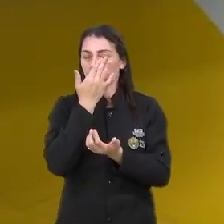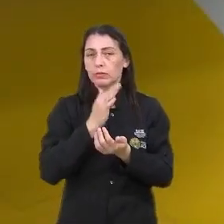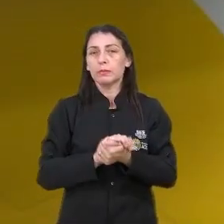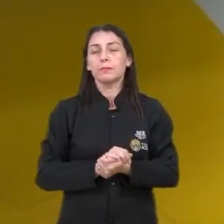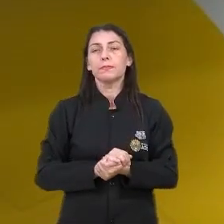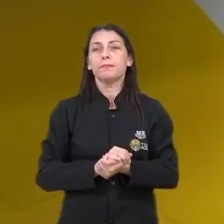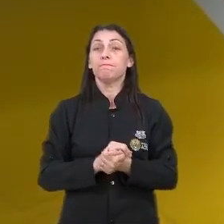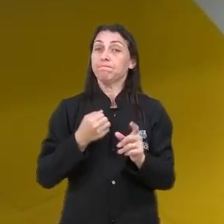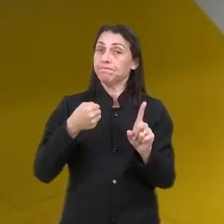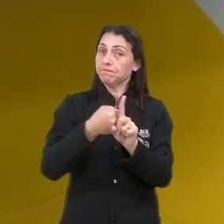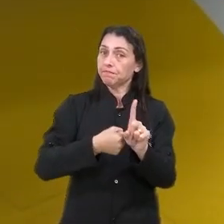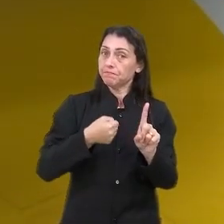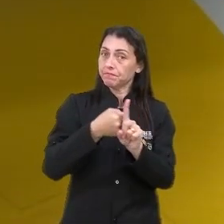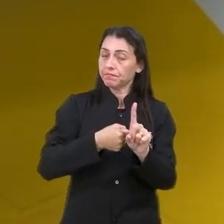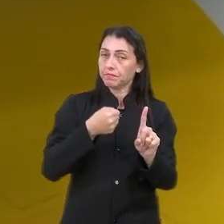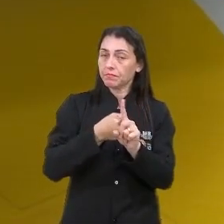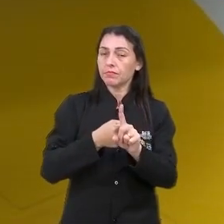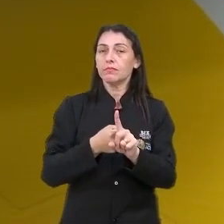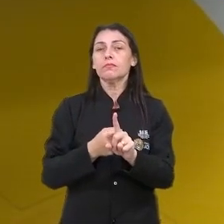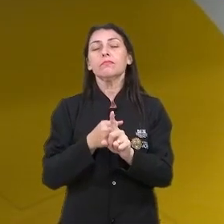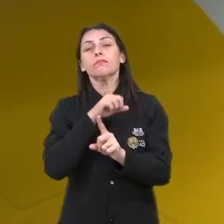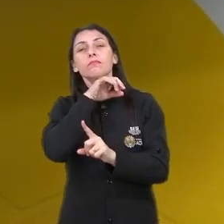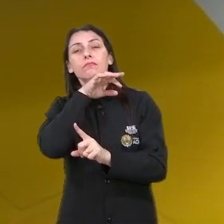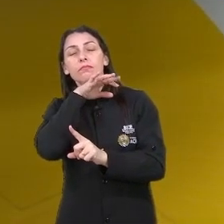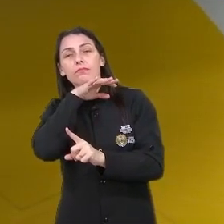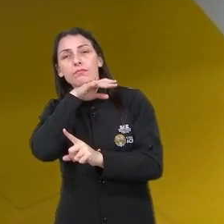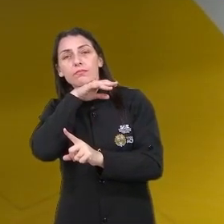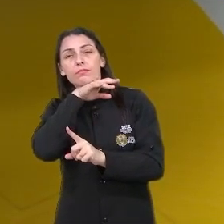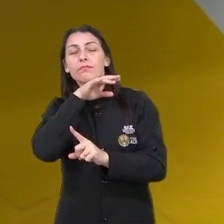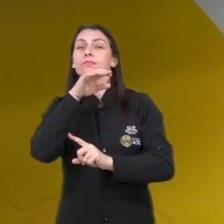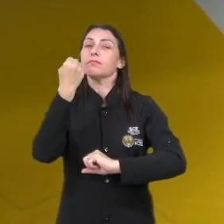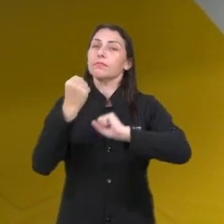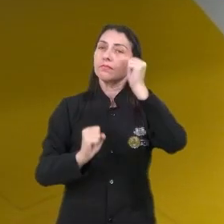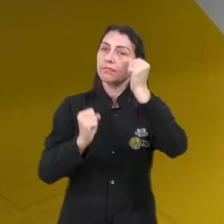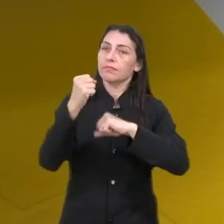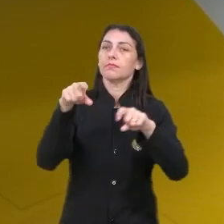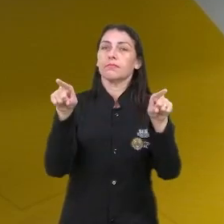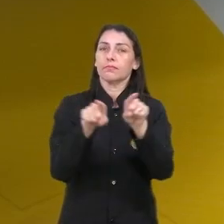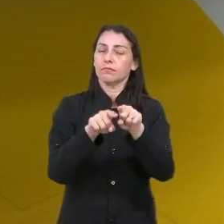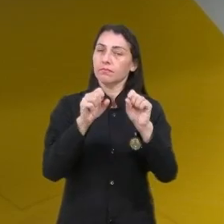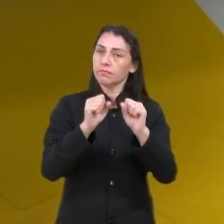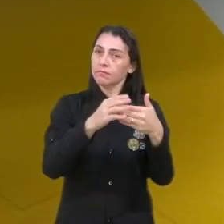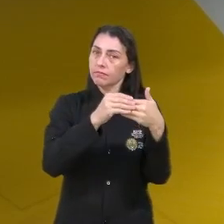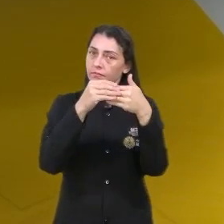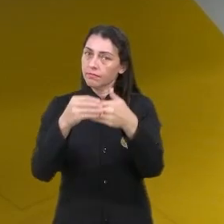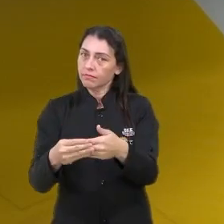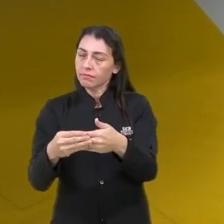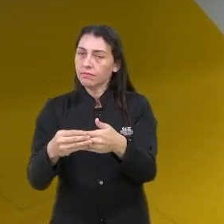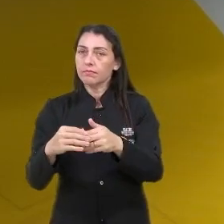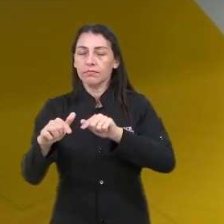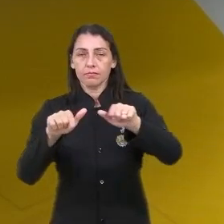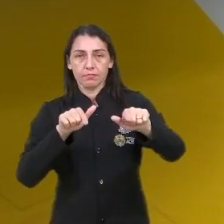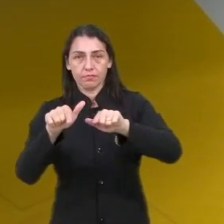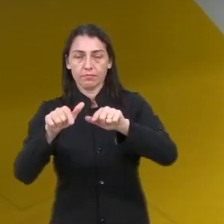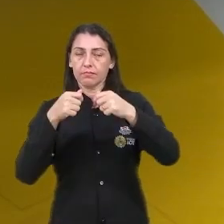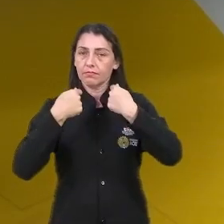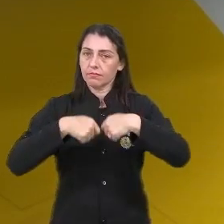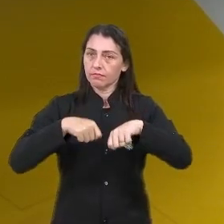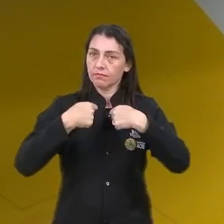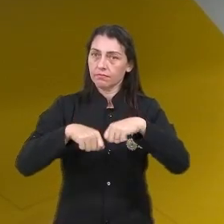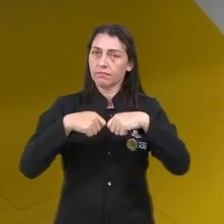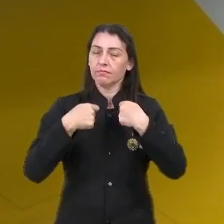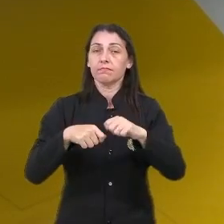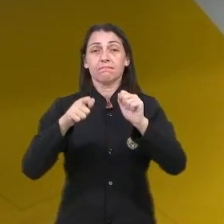configuram-se como impactos negativos que a indústria também pode trazer, né? O trabalhador, ele precisa estar